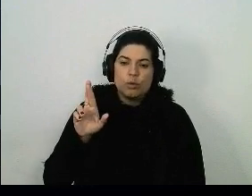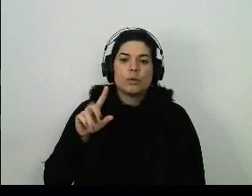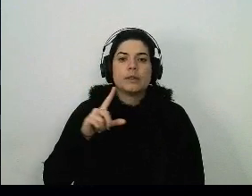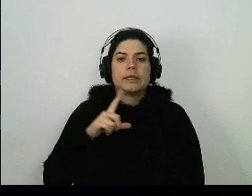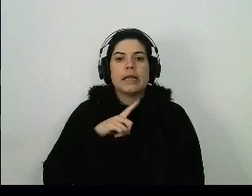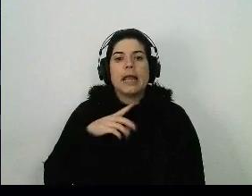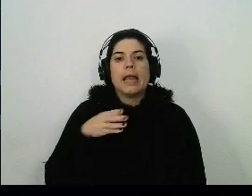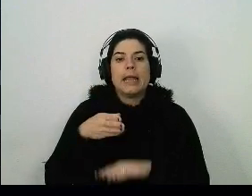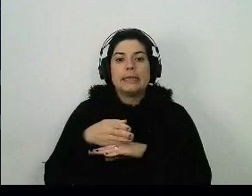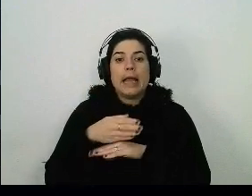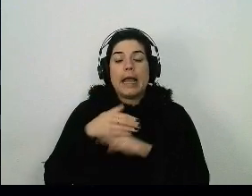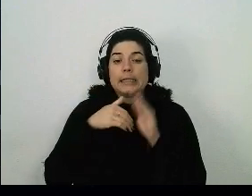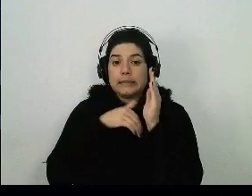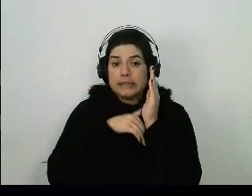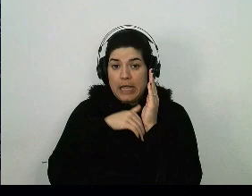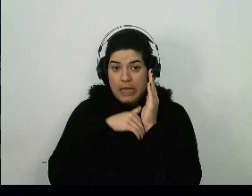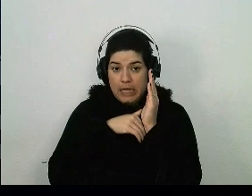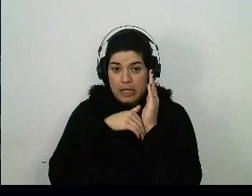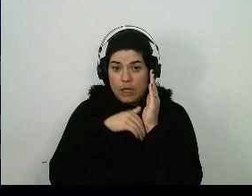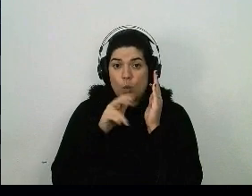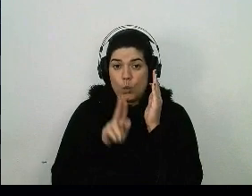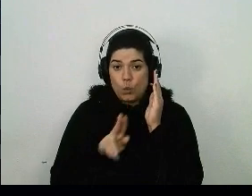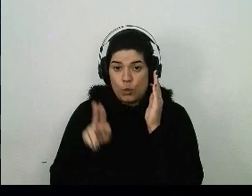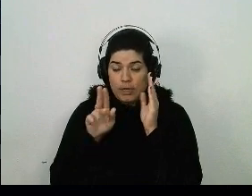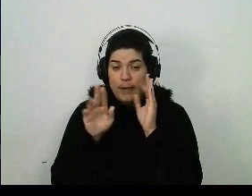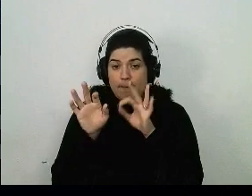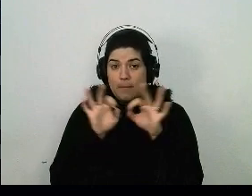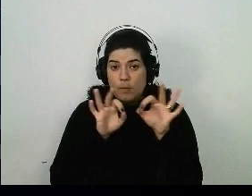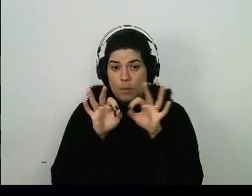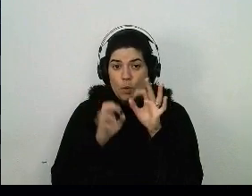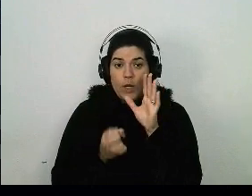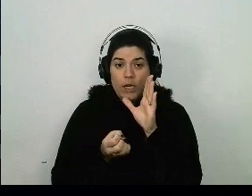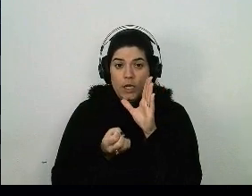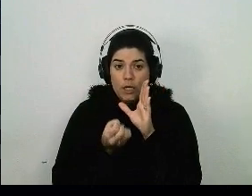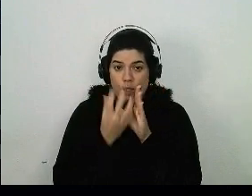senha, que a gente usou ao construir o servidor.